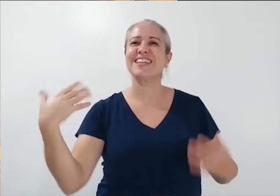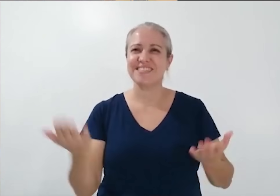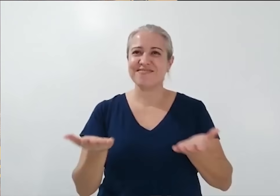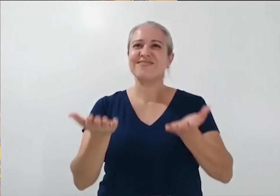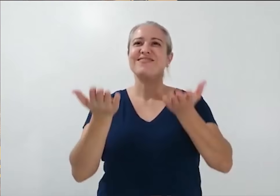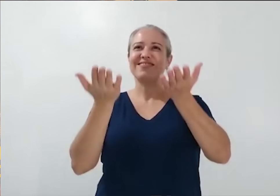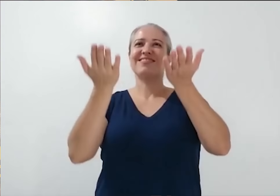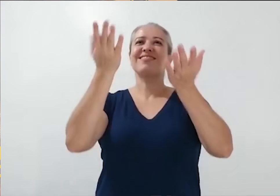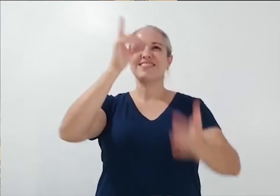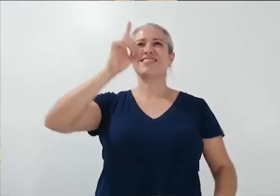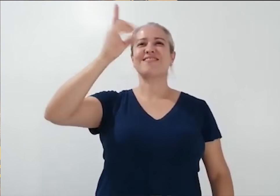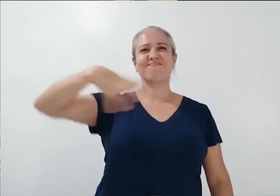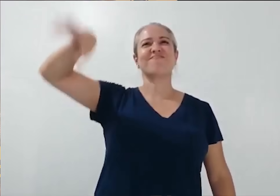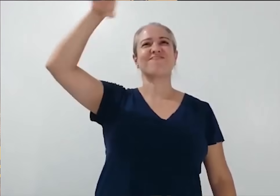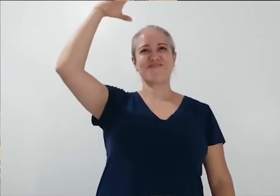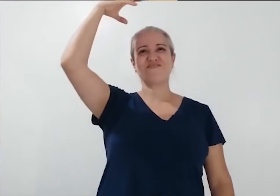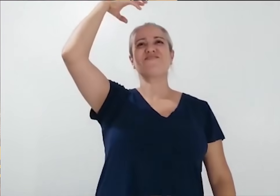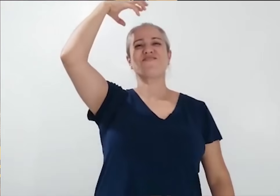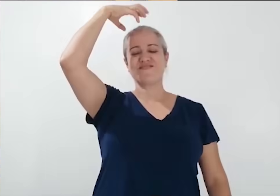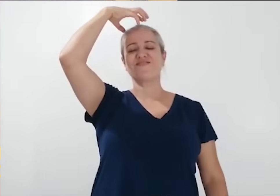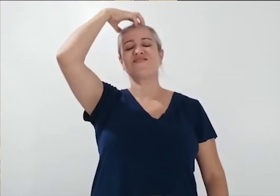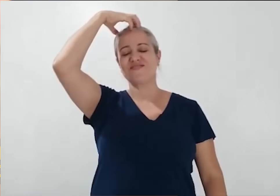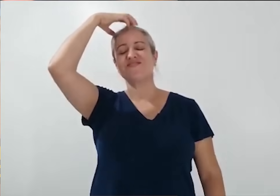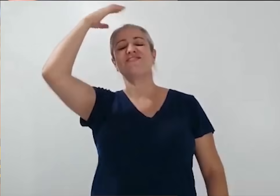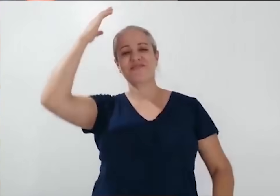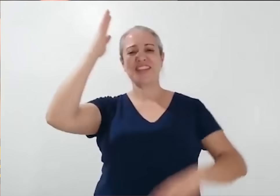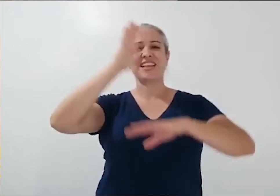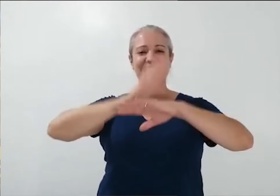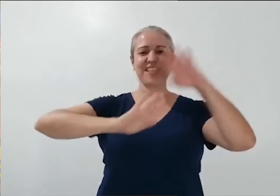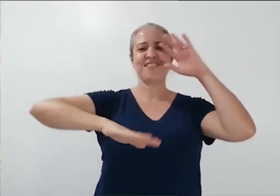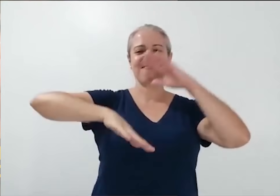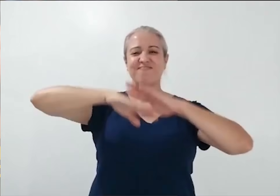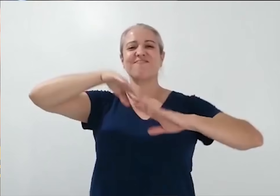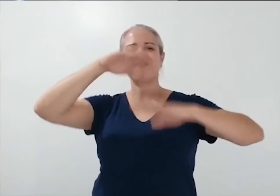Glória e honra ao Rei,